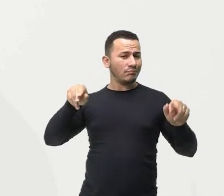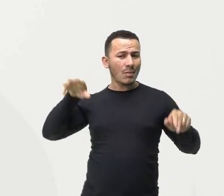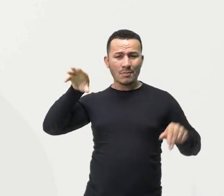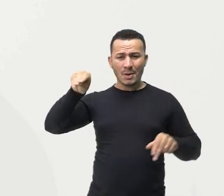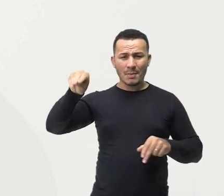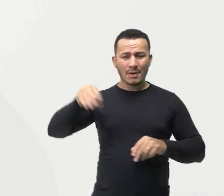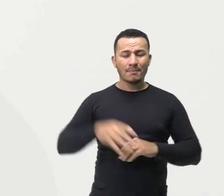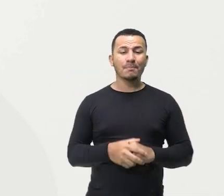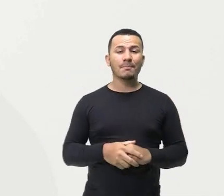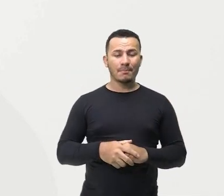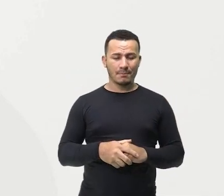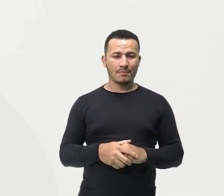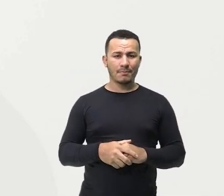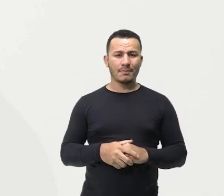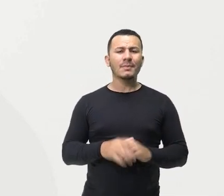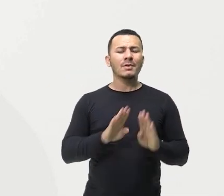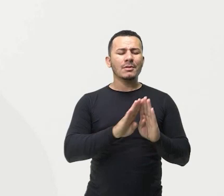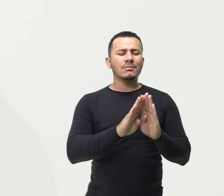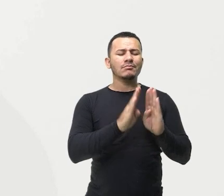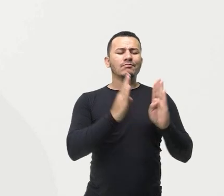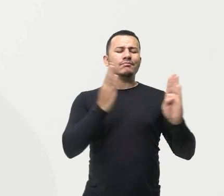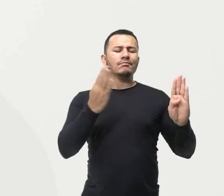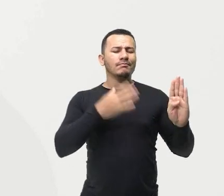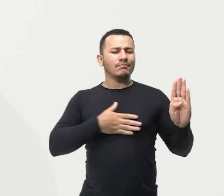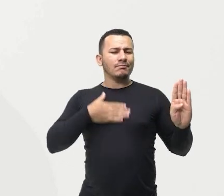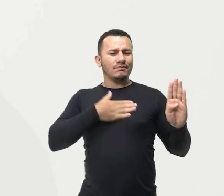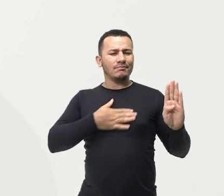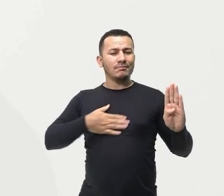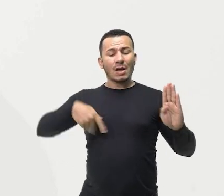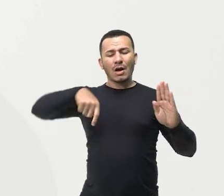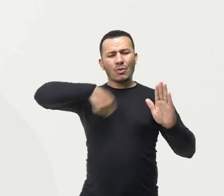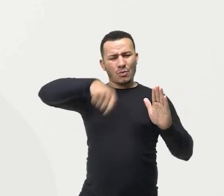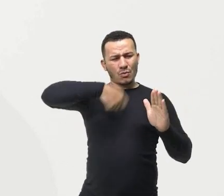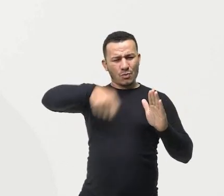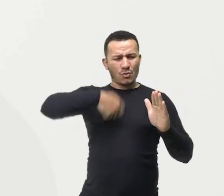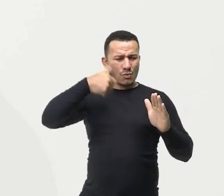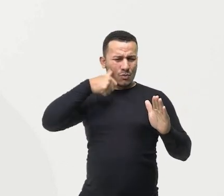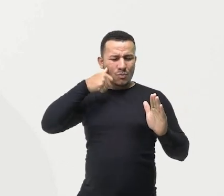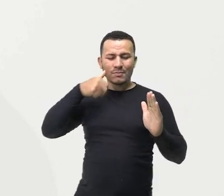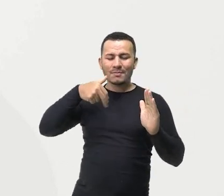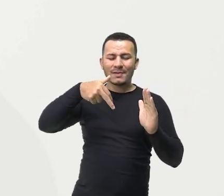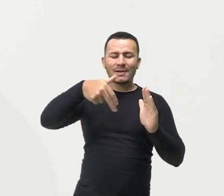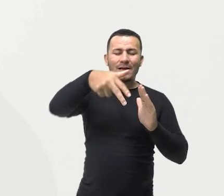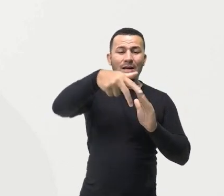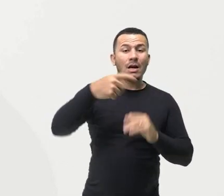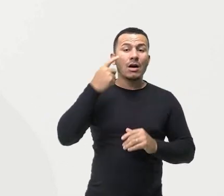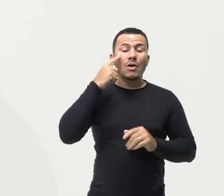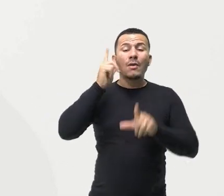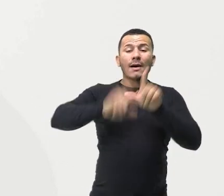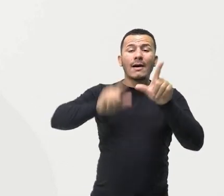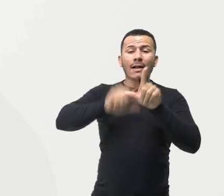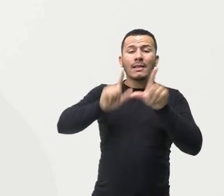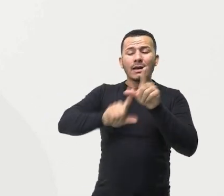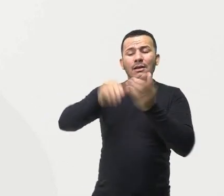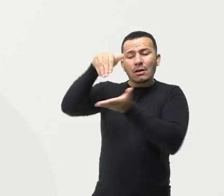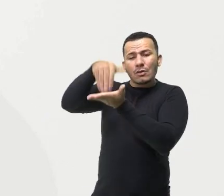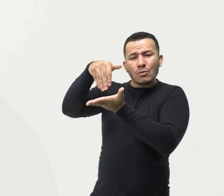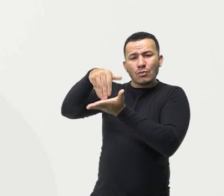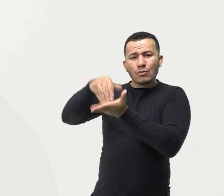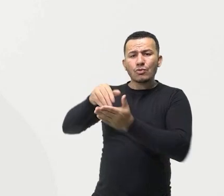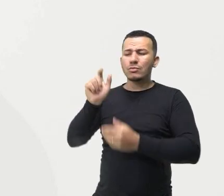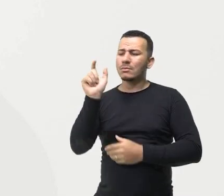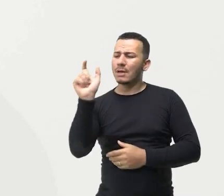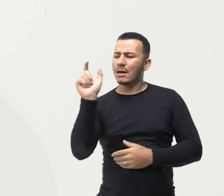bem prazenteira para passar a cozinheira. Observem. As terminações, a gente